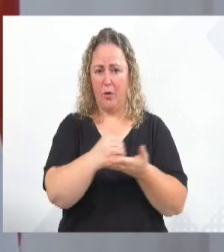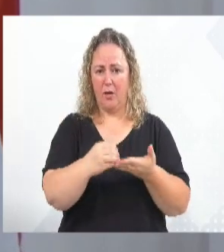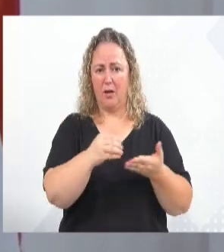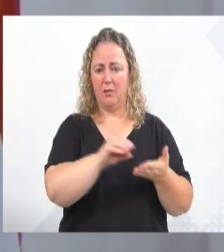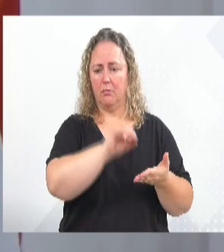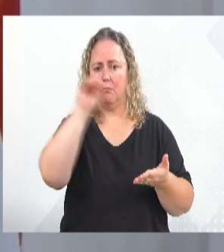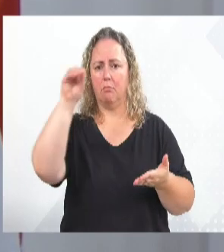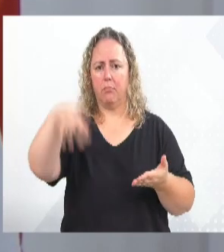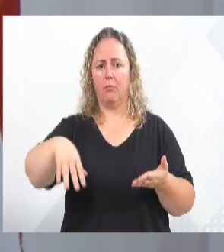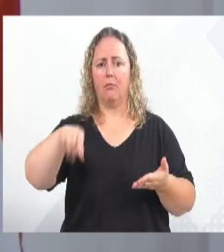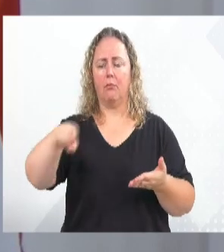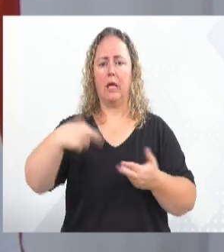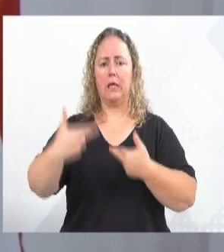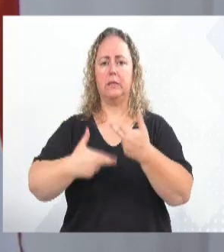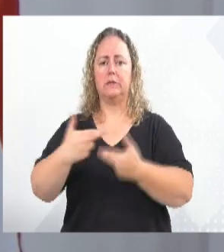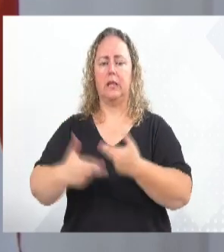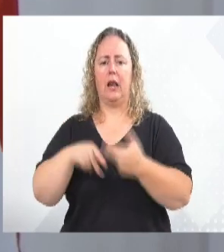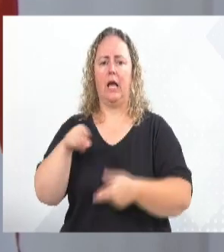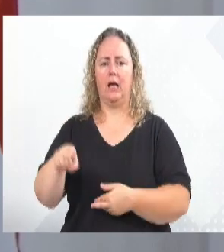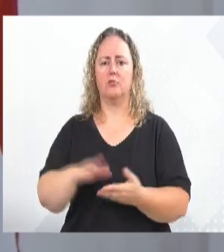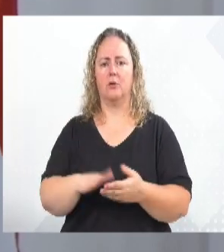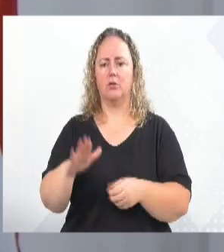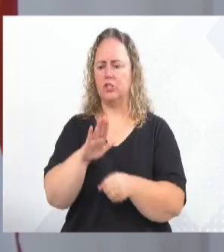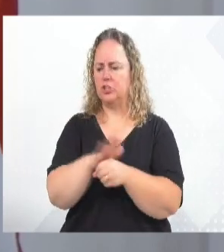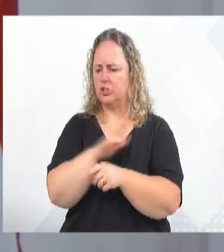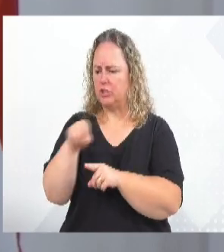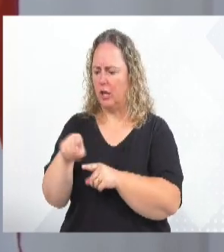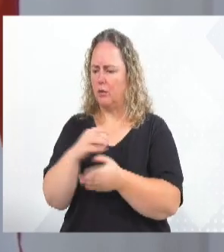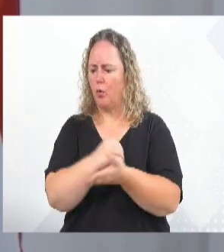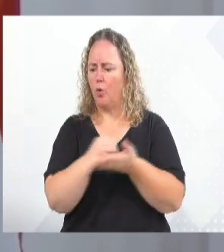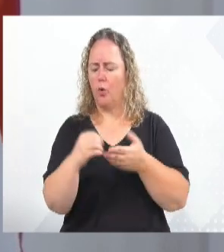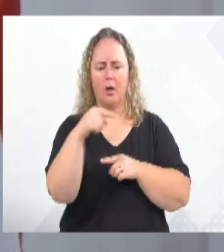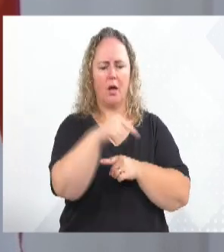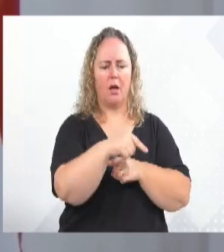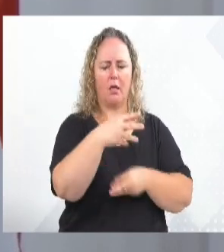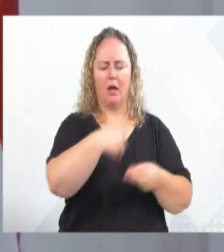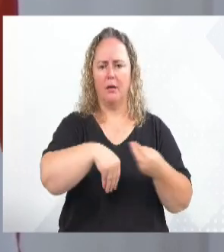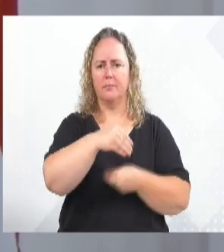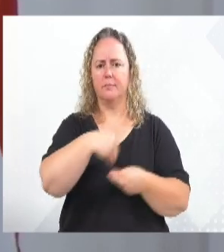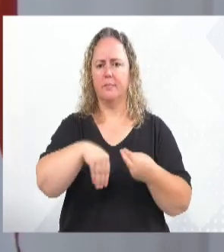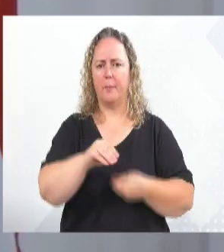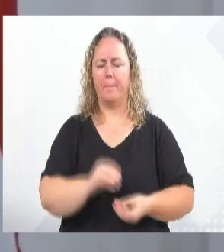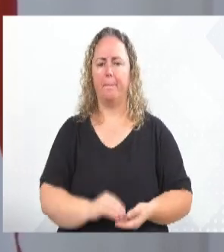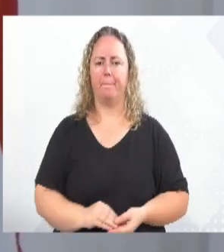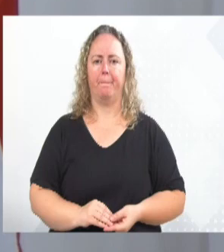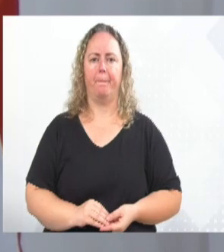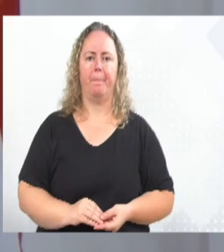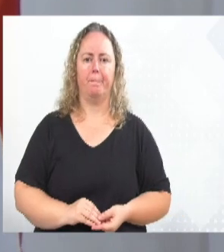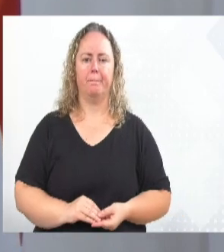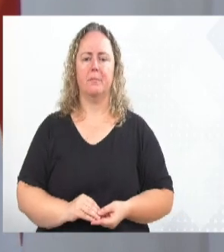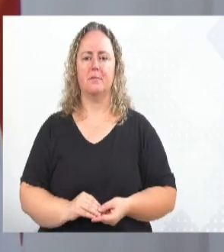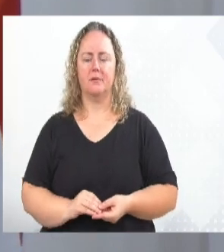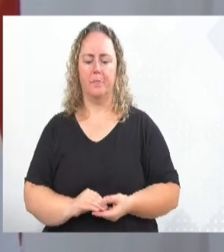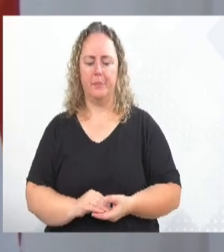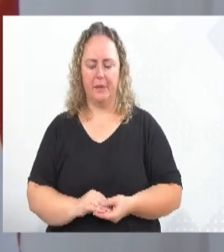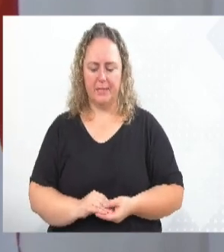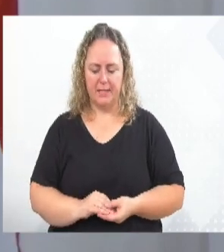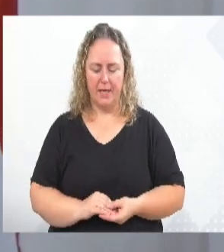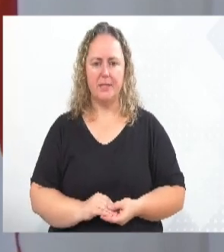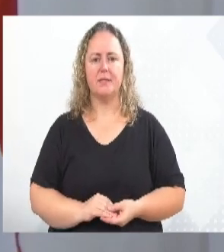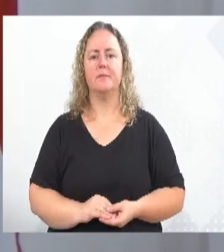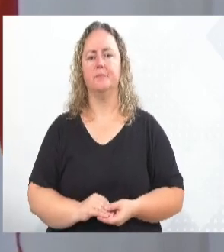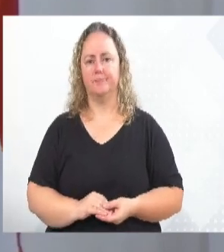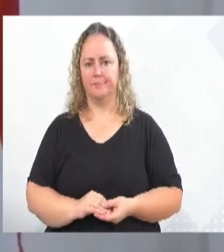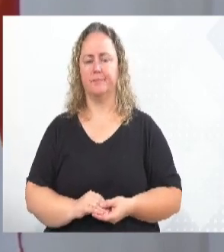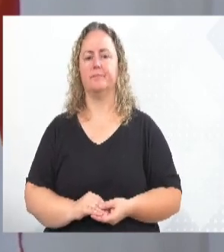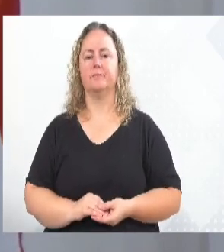colocam o reciclado lá. Quando o reciclado está cheio, bota o orgânico lá. Então, é uma conscientização da população que nós temos que ter em função disso.